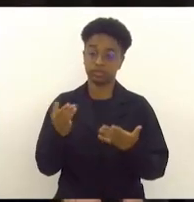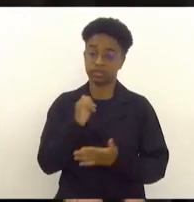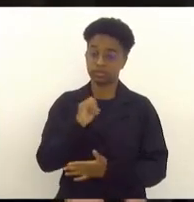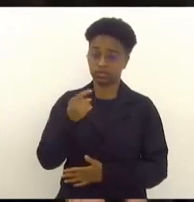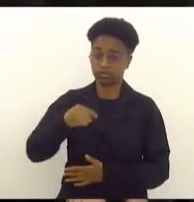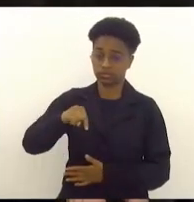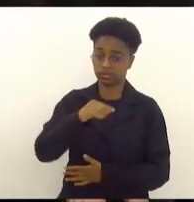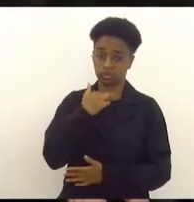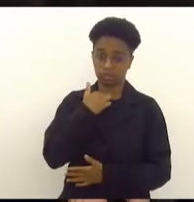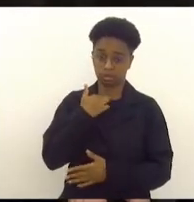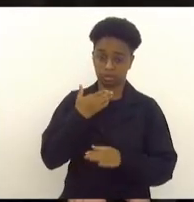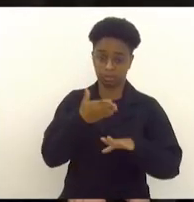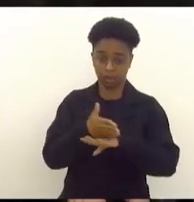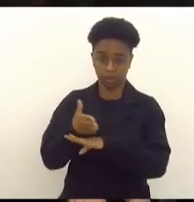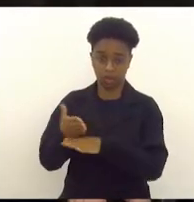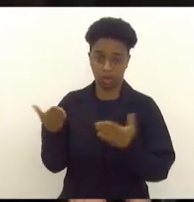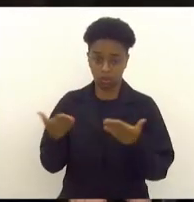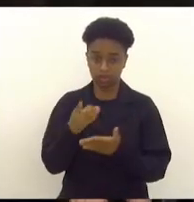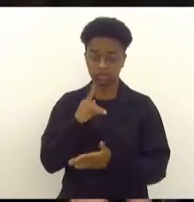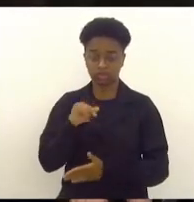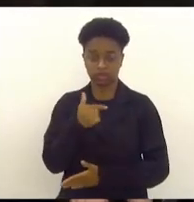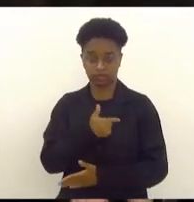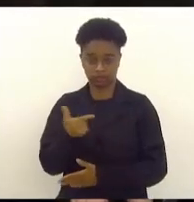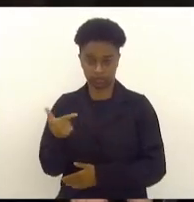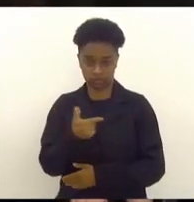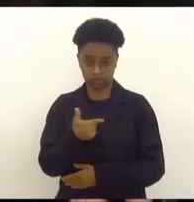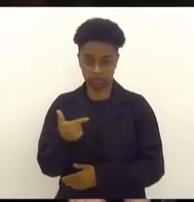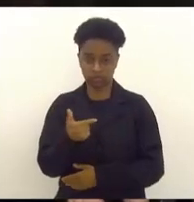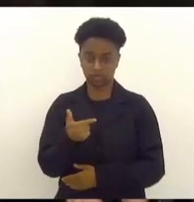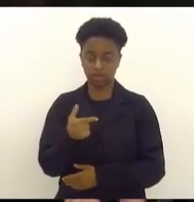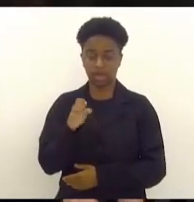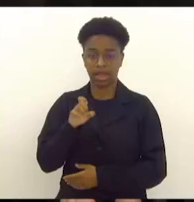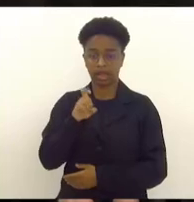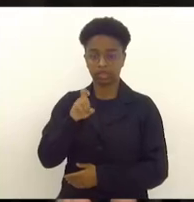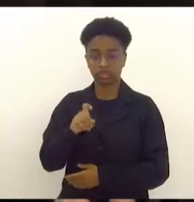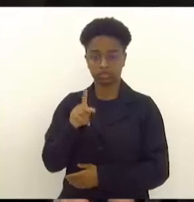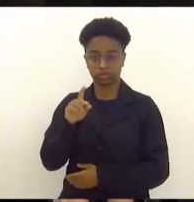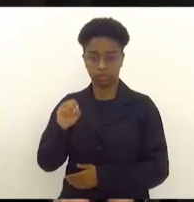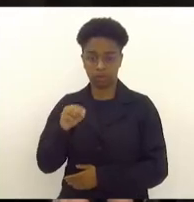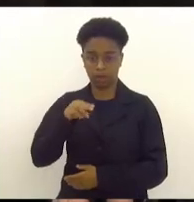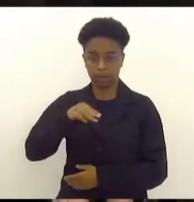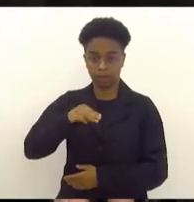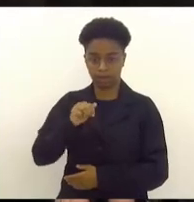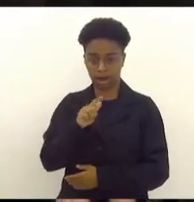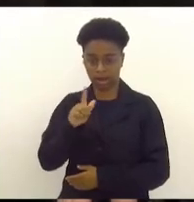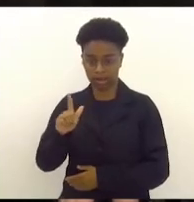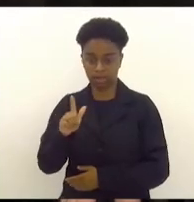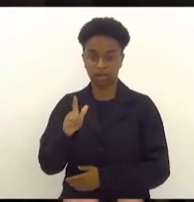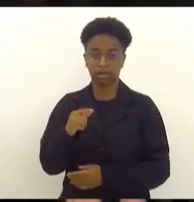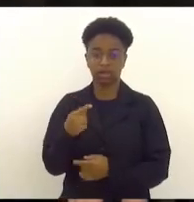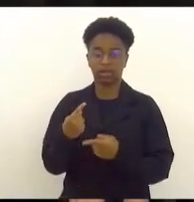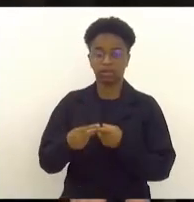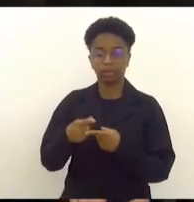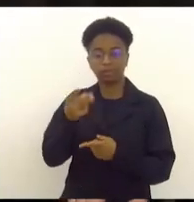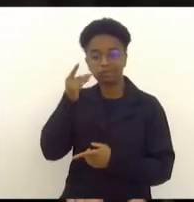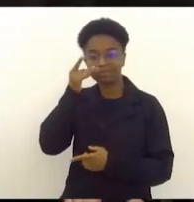estar no dia de hoje dia 22 na Expo Mag não é para presenciar